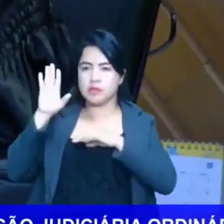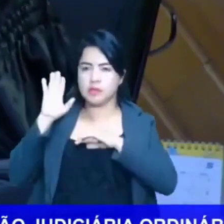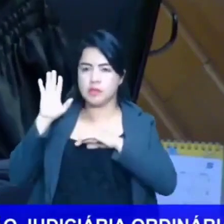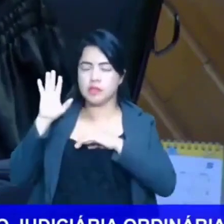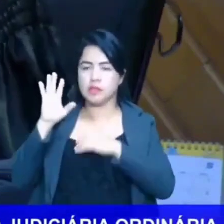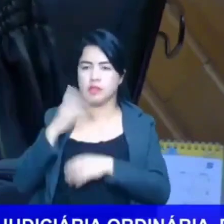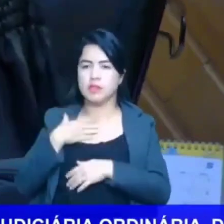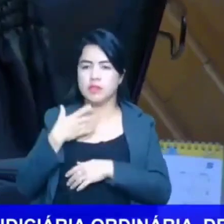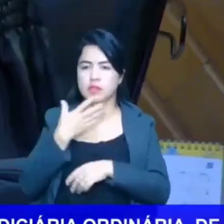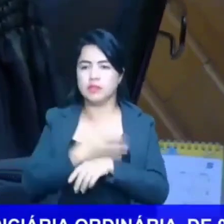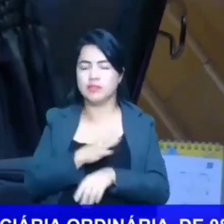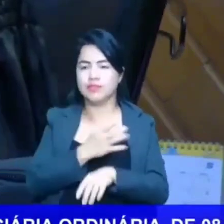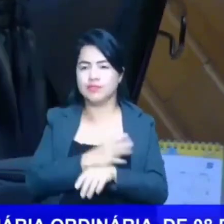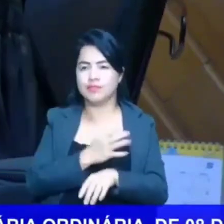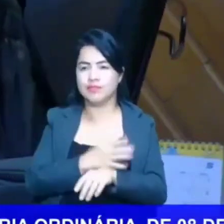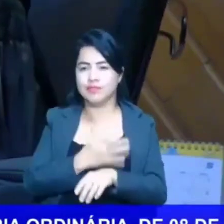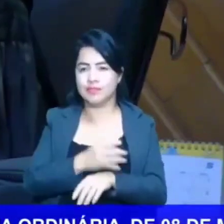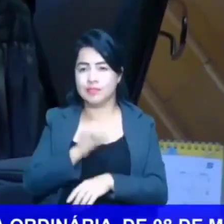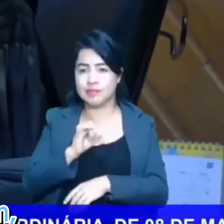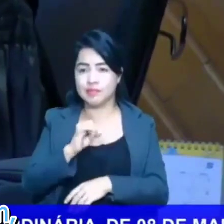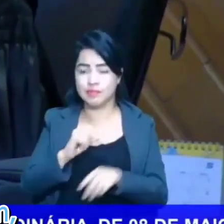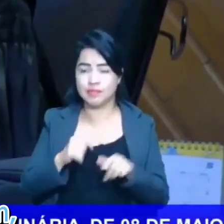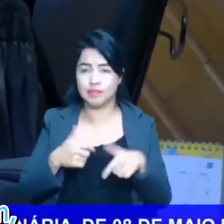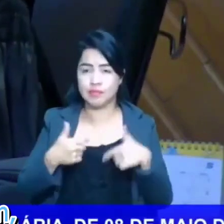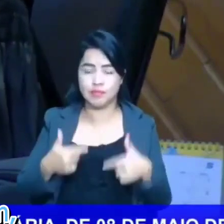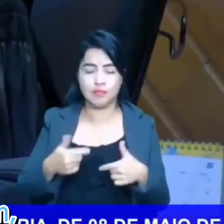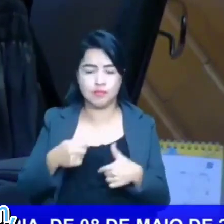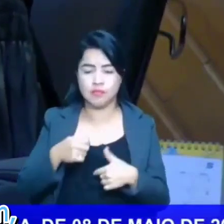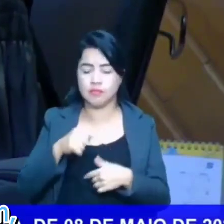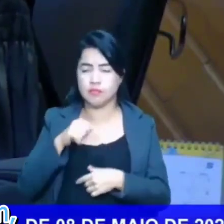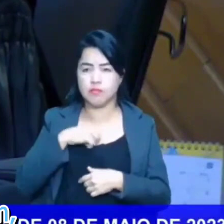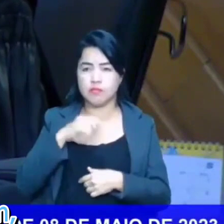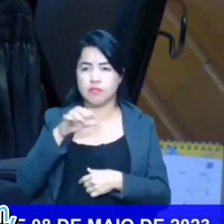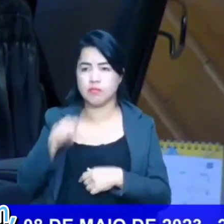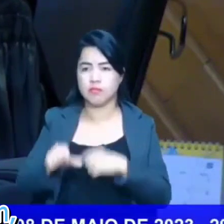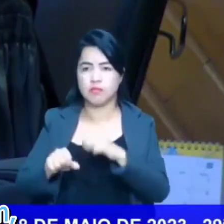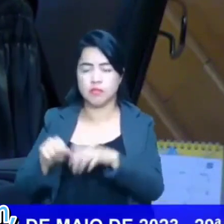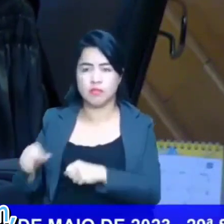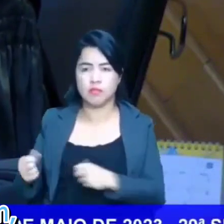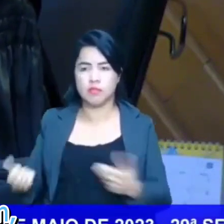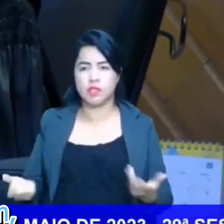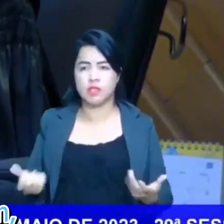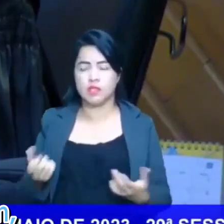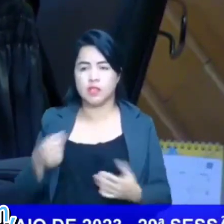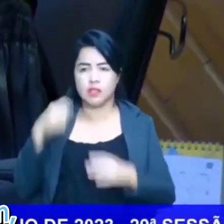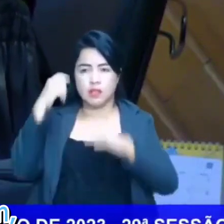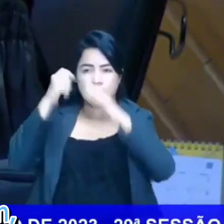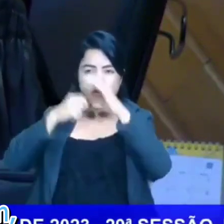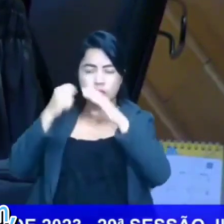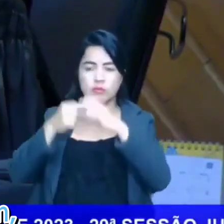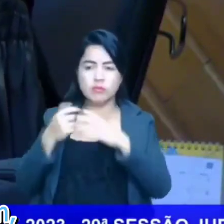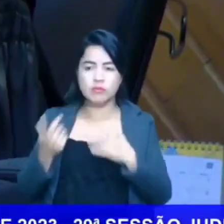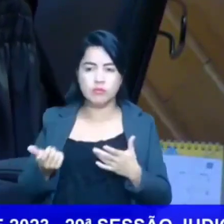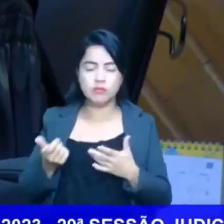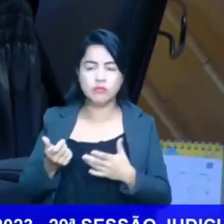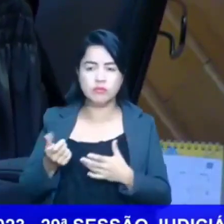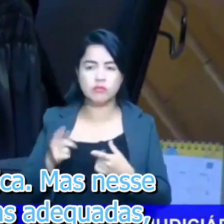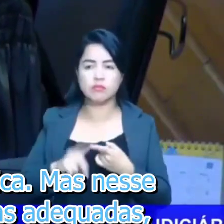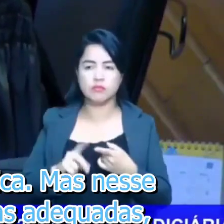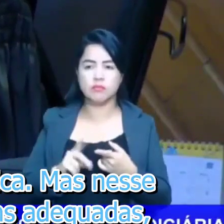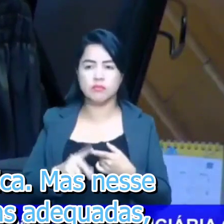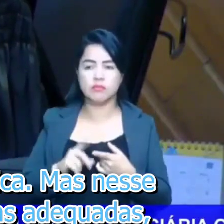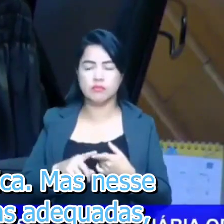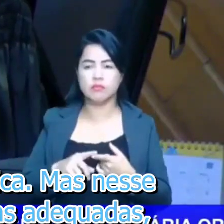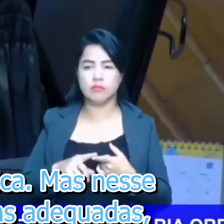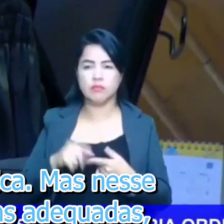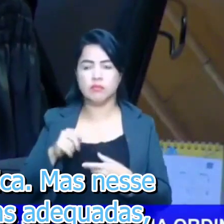vão testando, né? Se derem sorte de não pegar... uma diligência com filmagem, corre risco de passar e